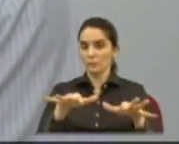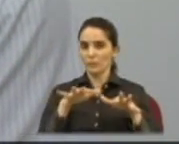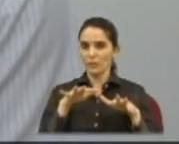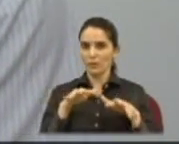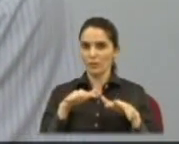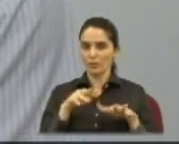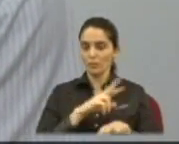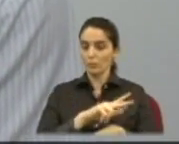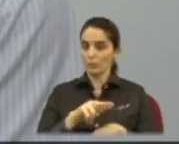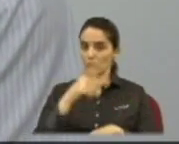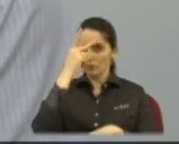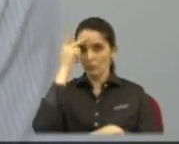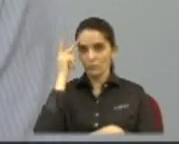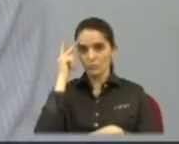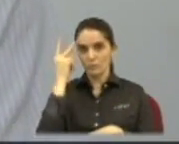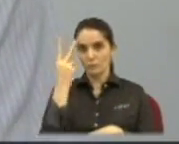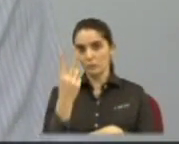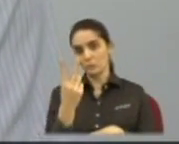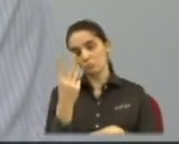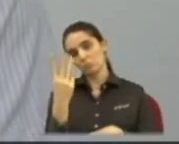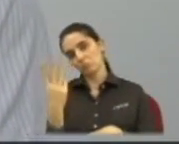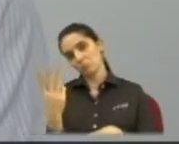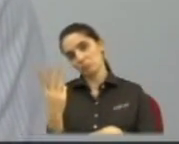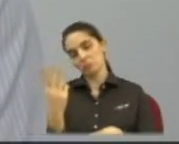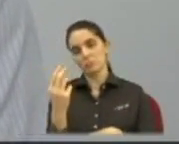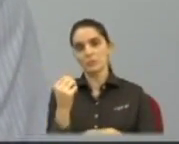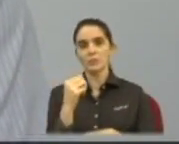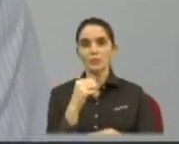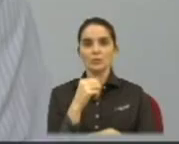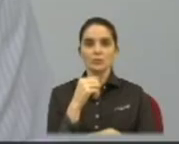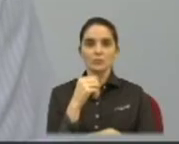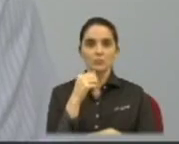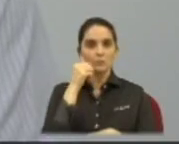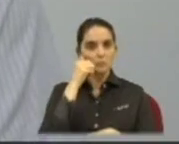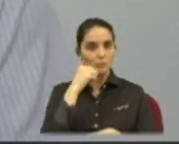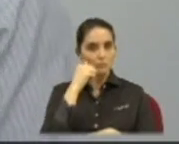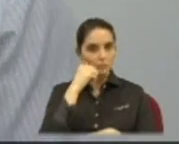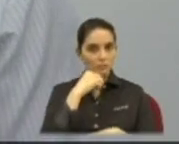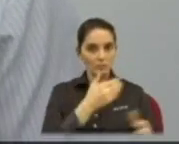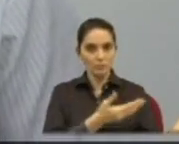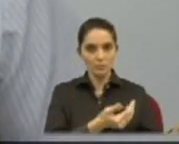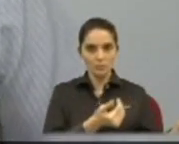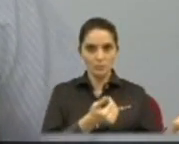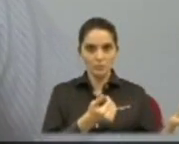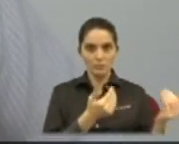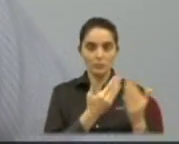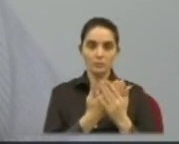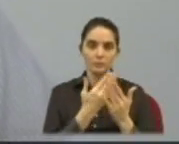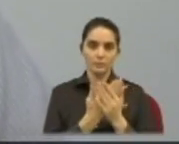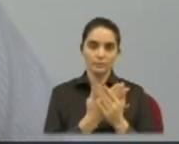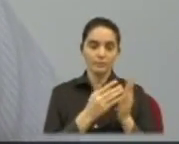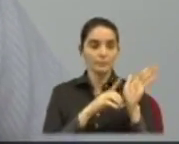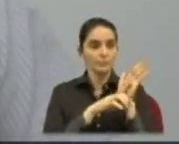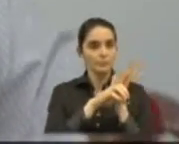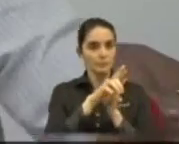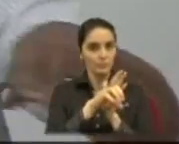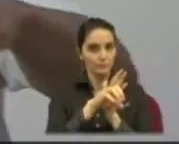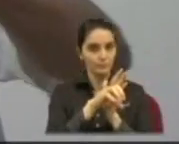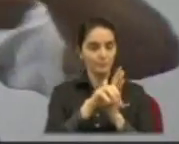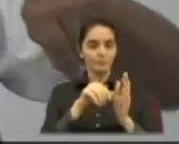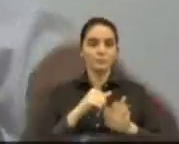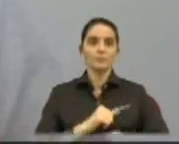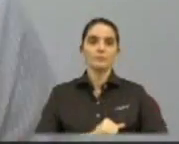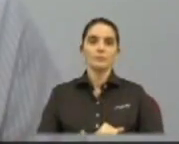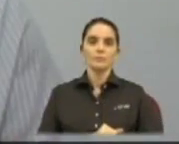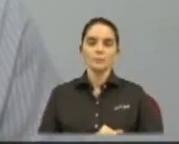bastante gente aqui, tinham 2 ou 3 meninas, estudantes, que elas fazem a seguinte indagação